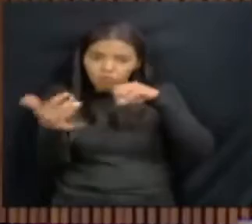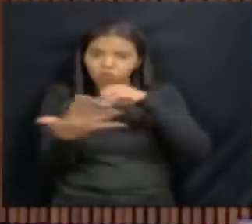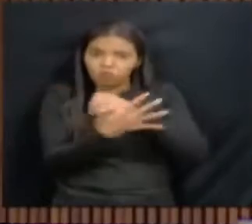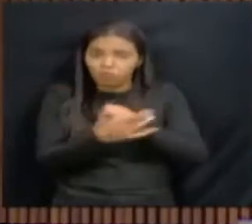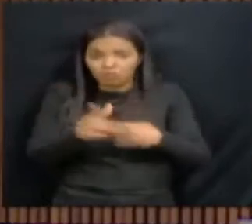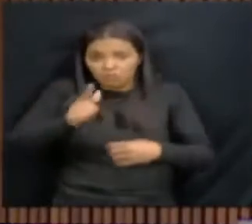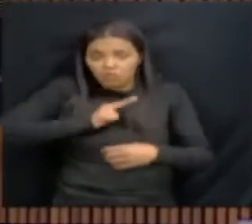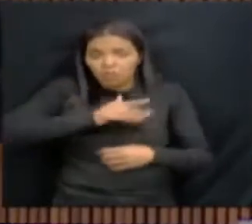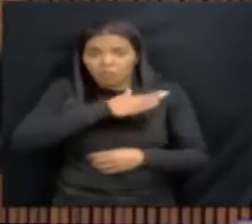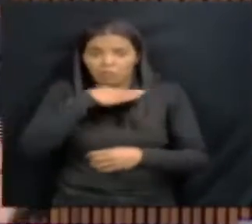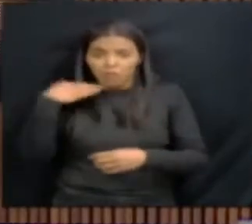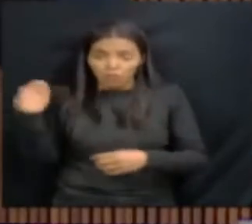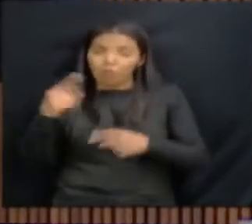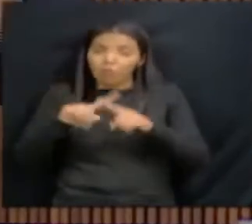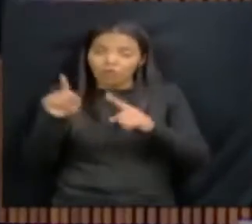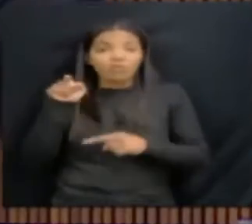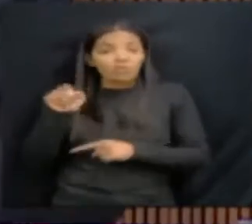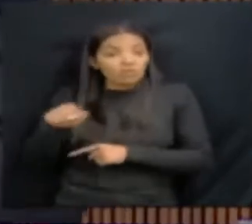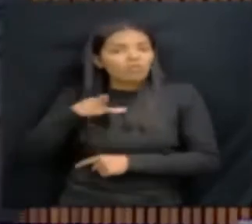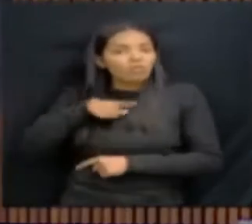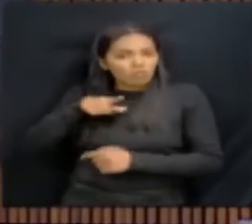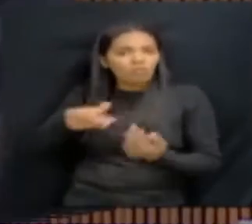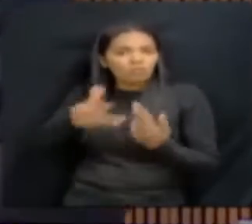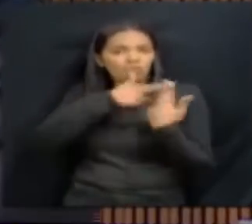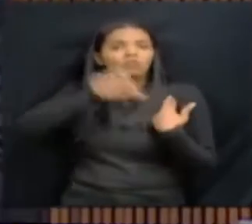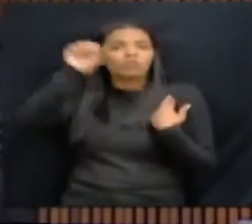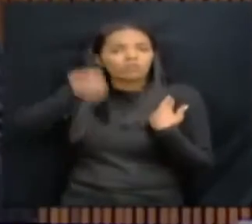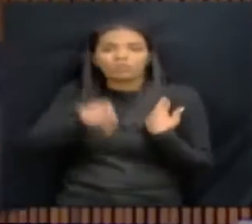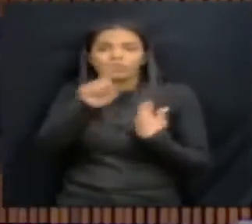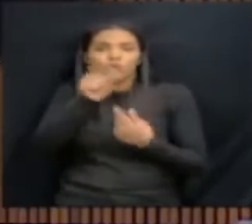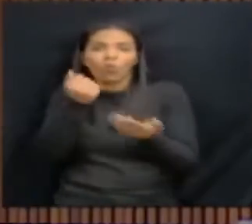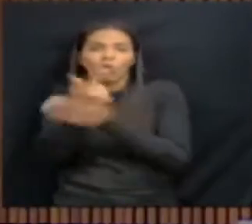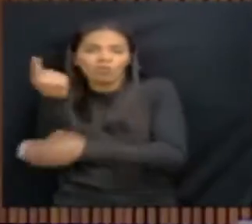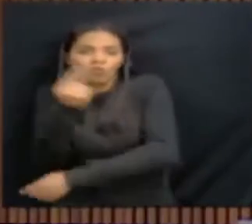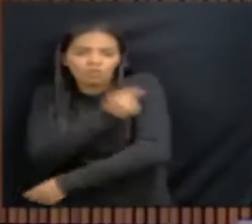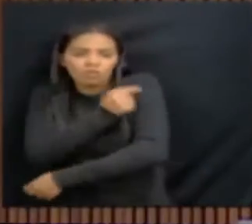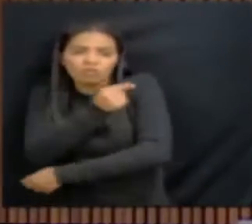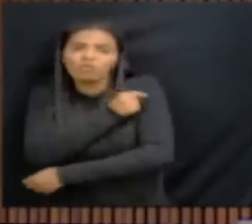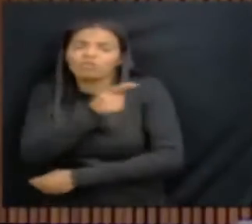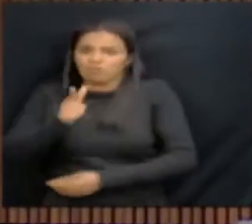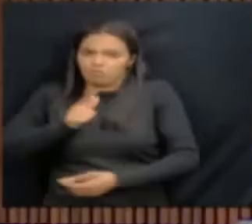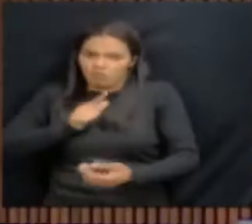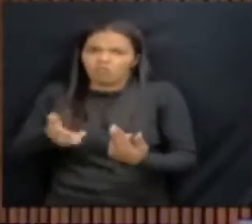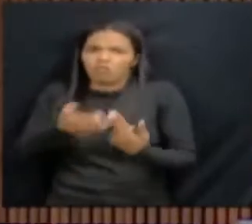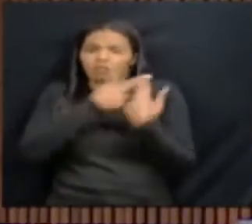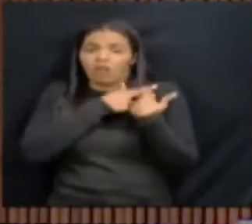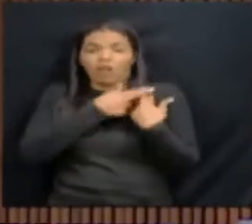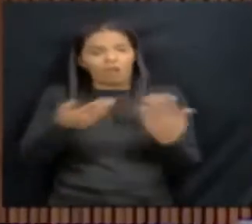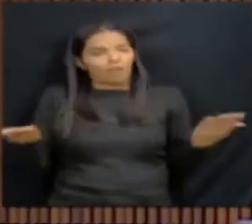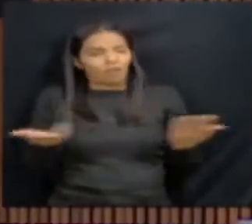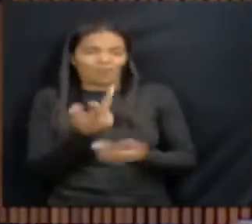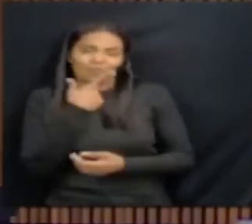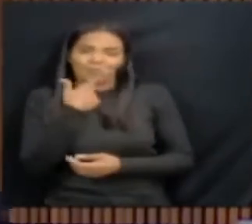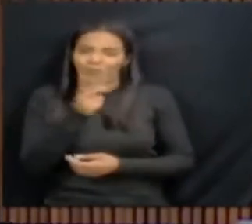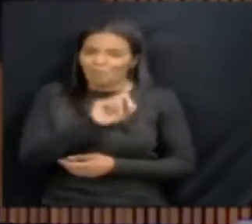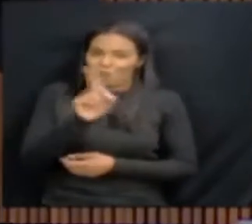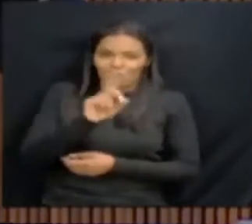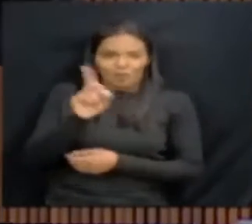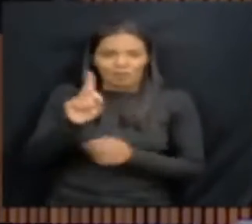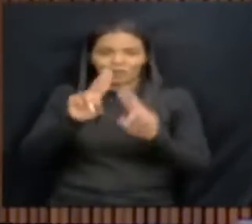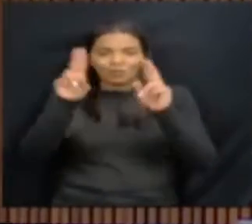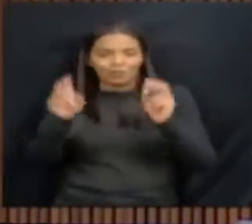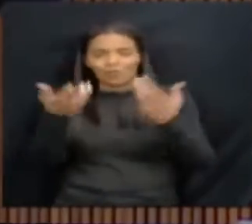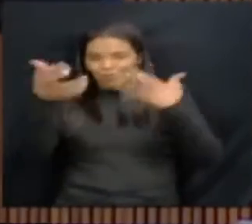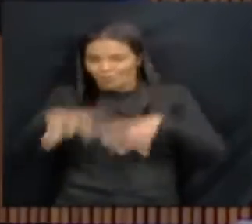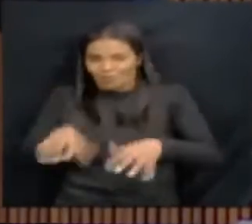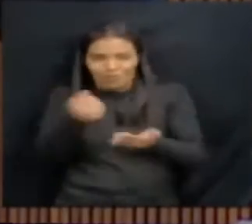pela crise, ele é o responsável por negar vacina, ou melhor, agora não é negar vacina, é escolher a